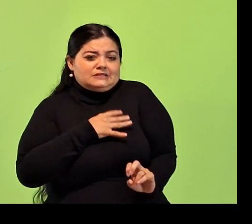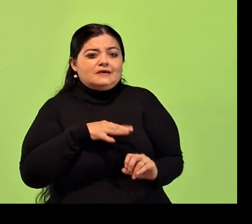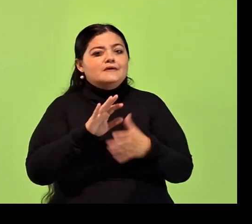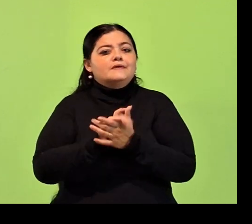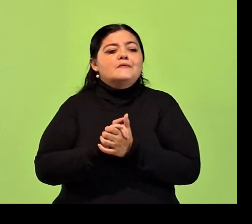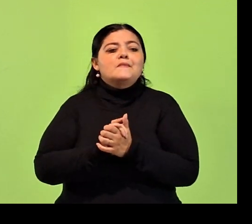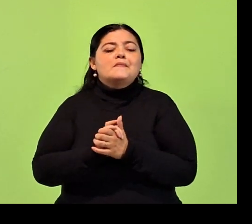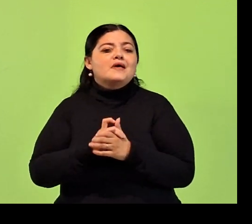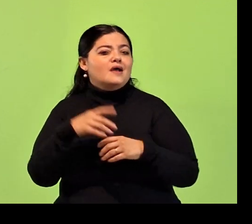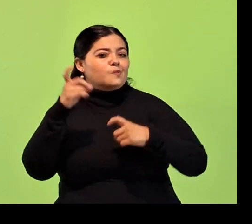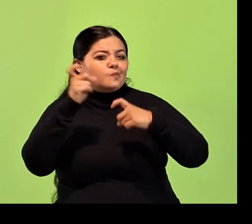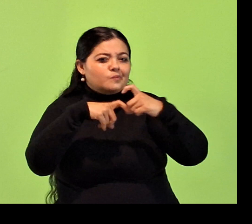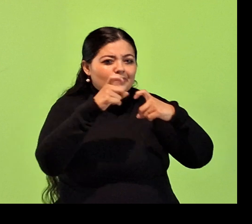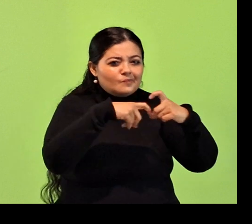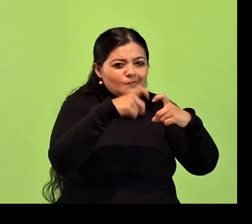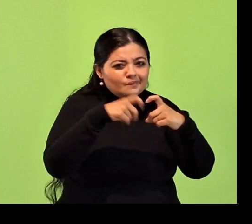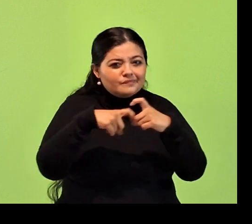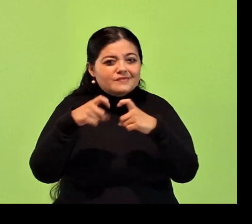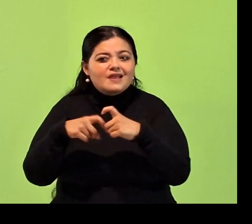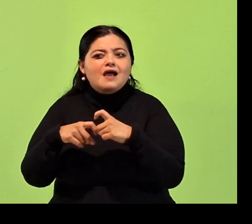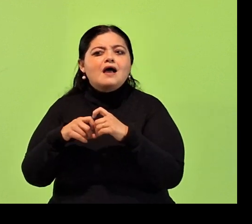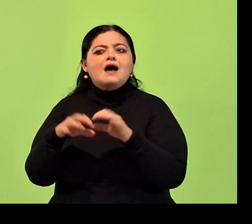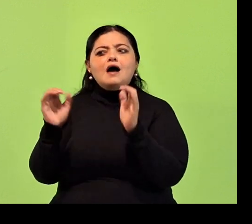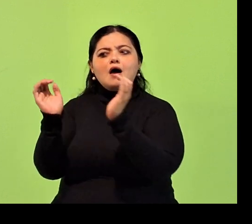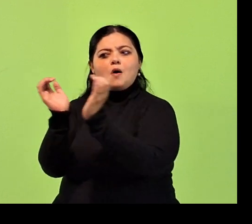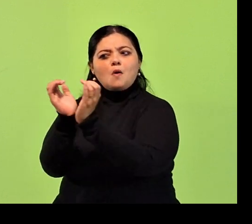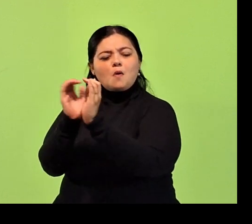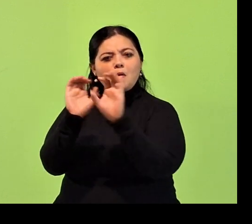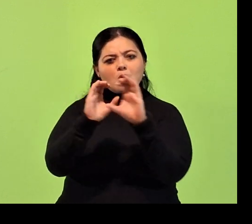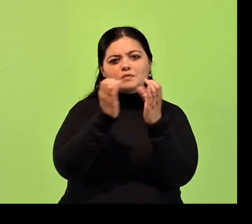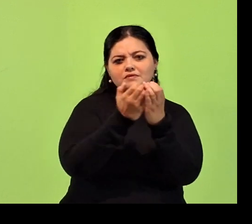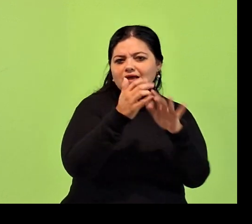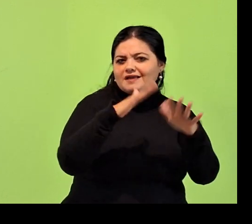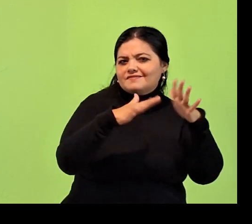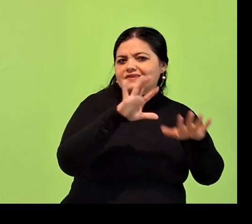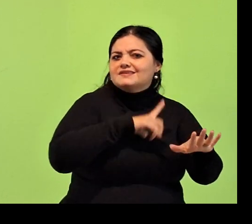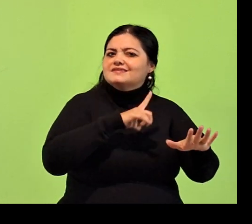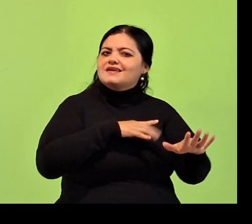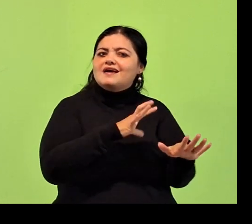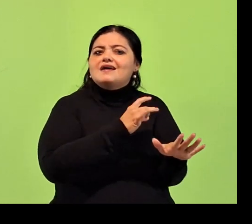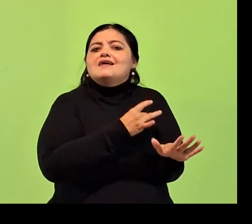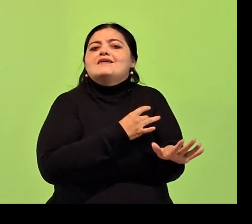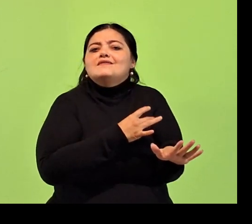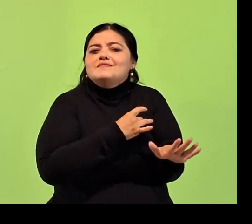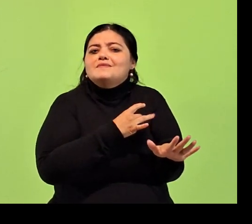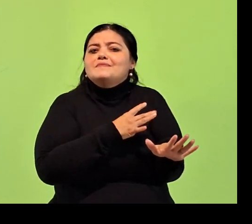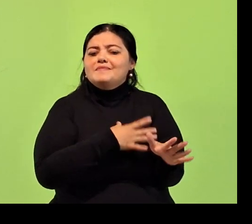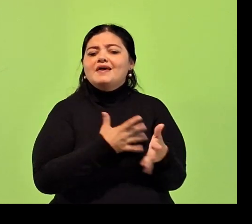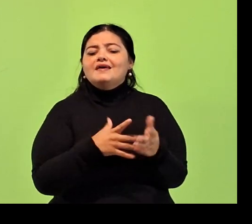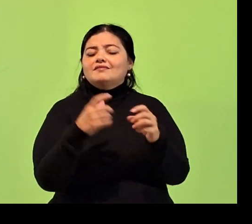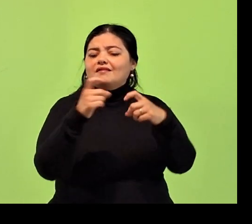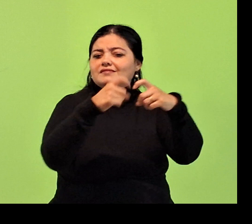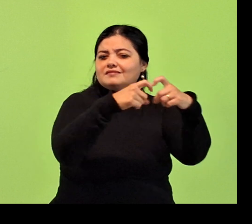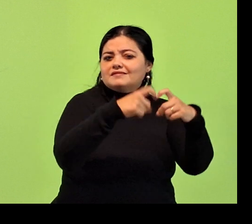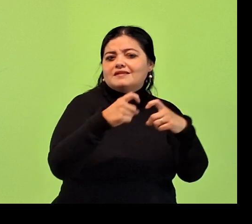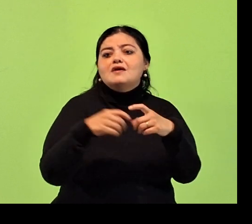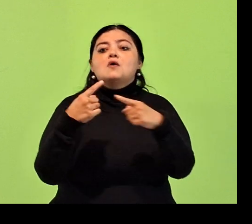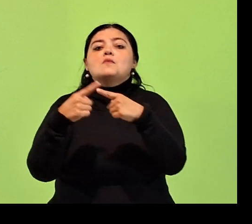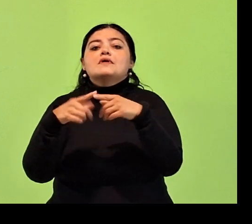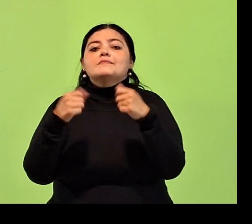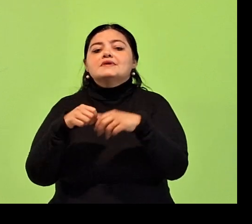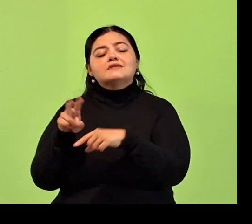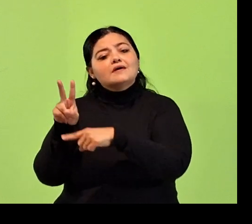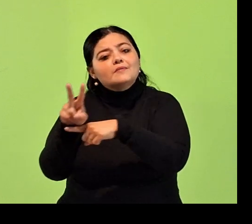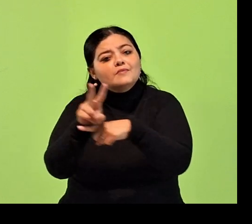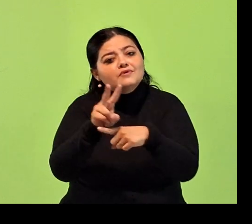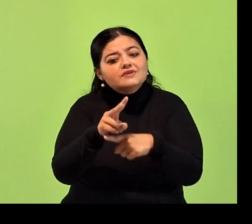para a proteção dos valores sexuais de uma comunidade, comumente justificado por uma defesa abstrata a respeito da necessidade de proteger